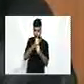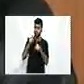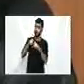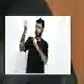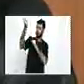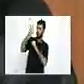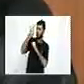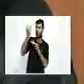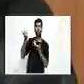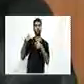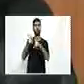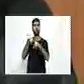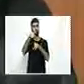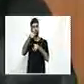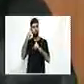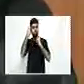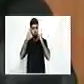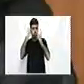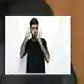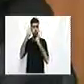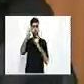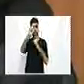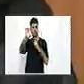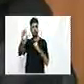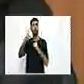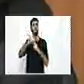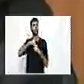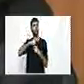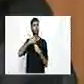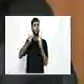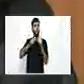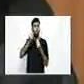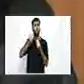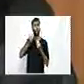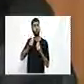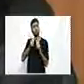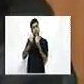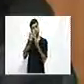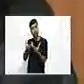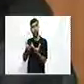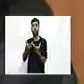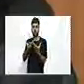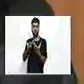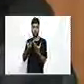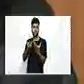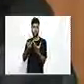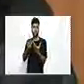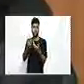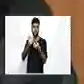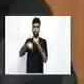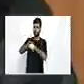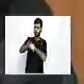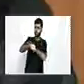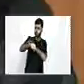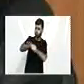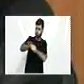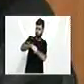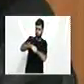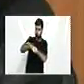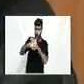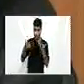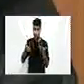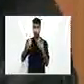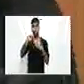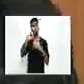ao sol o site tem a preocupação de fornecer né esse protetor solar para o servidor